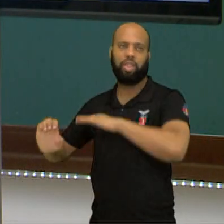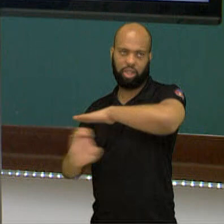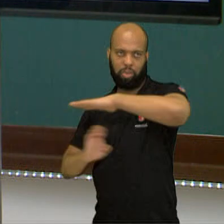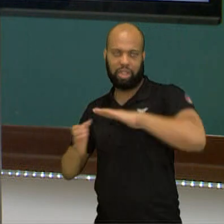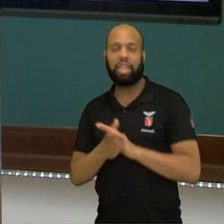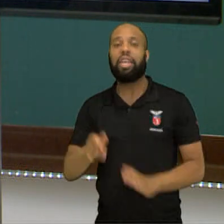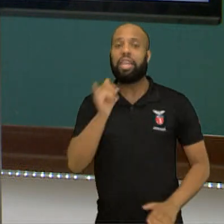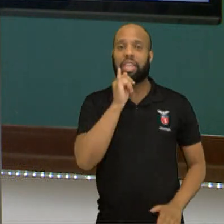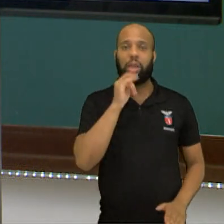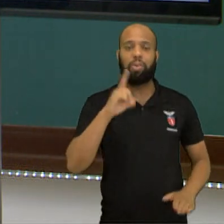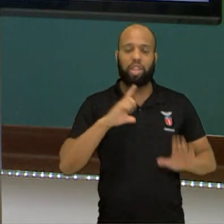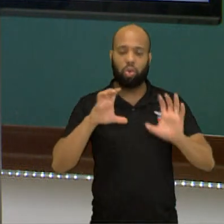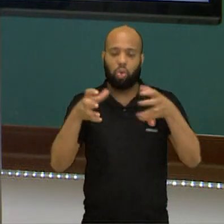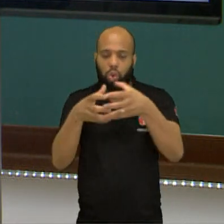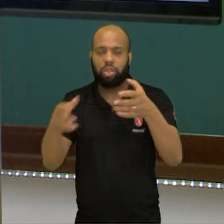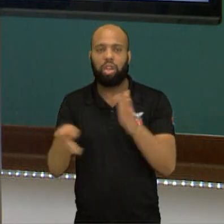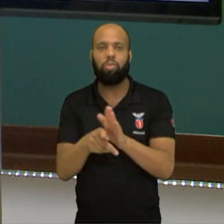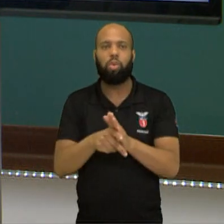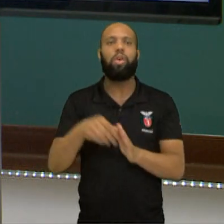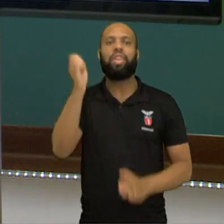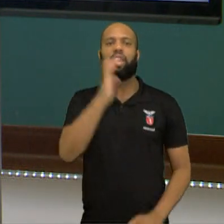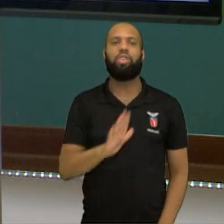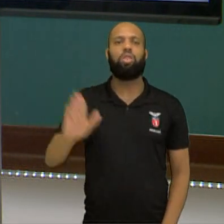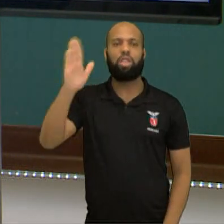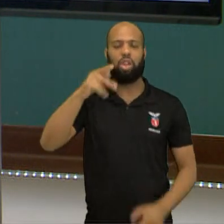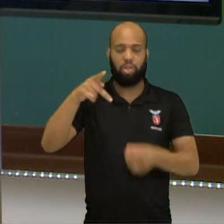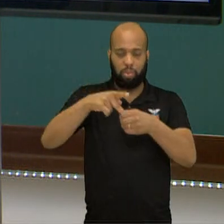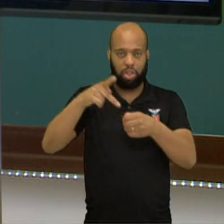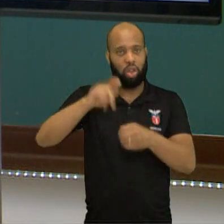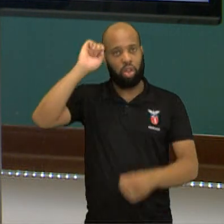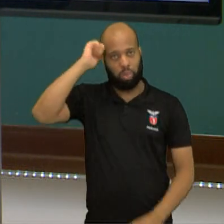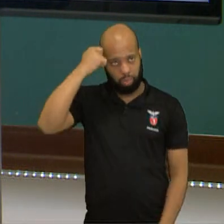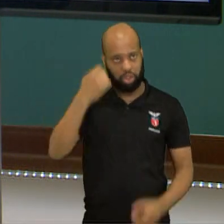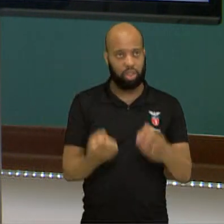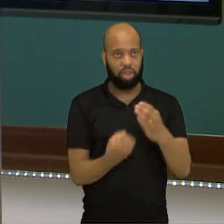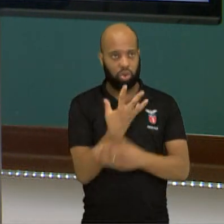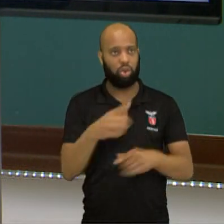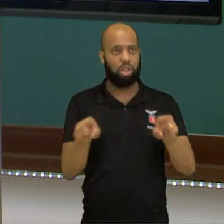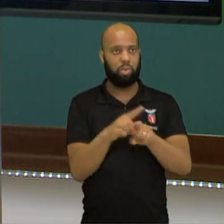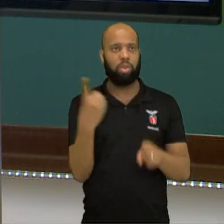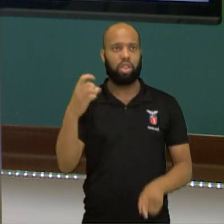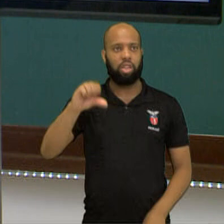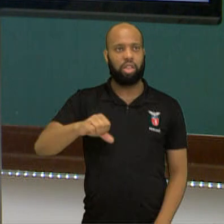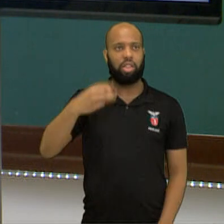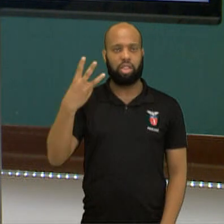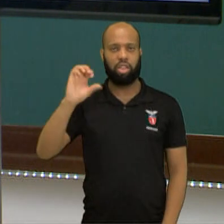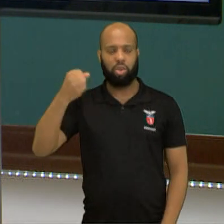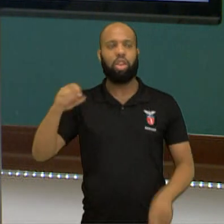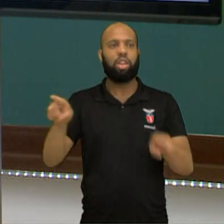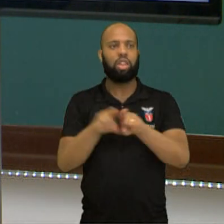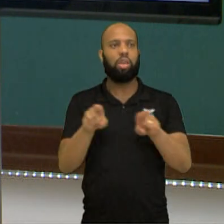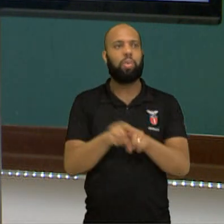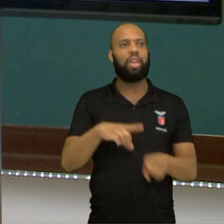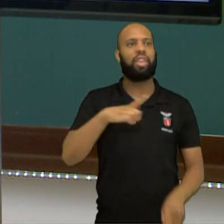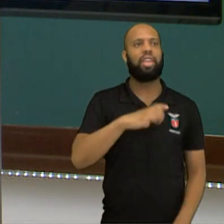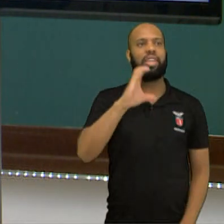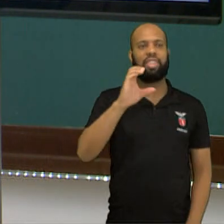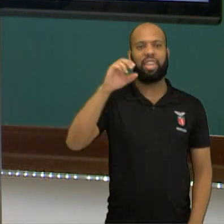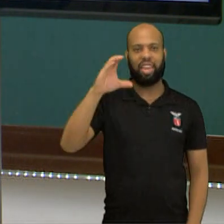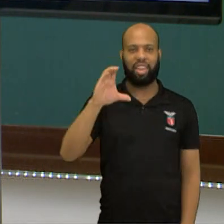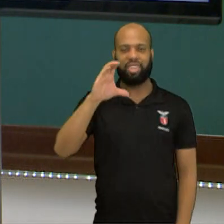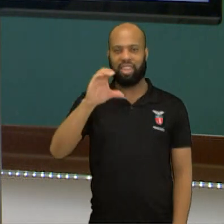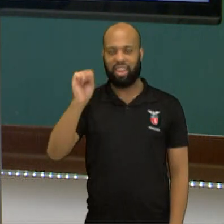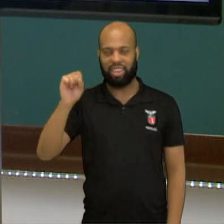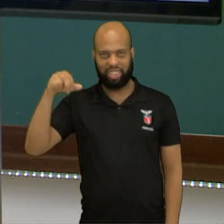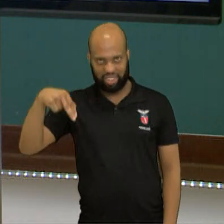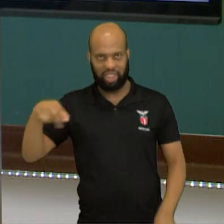então criado lá em 1938. Companhia Siderúrgica Nacional, CSN. Siderúrgica, aço. Lembra da abertura da